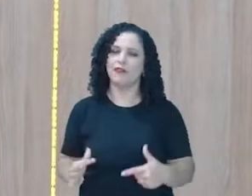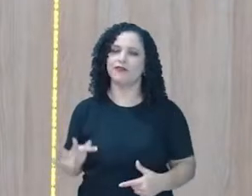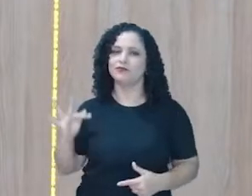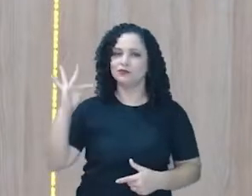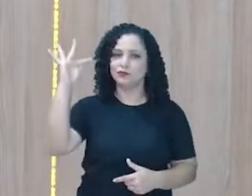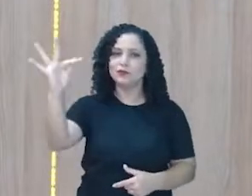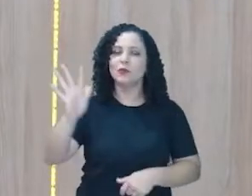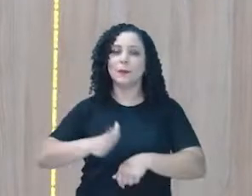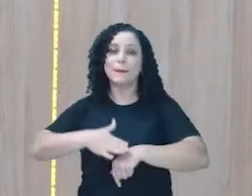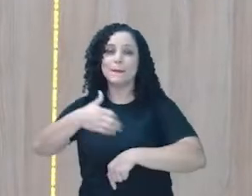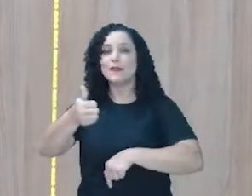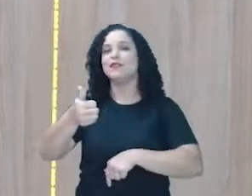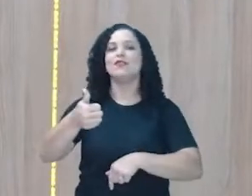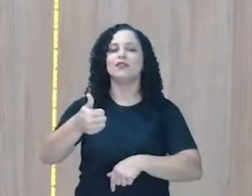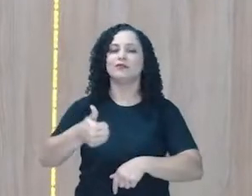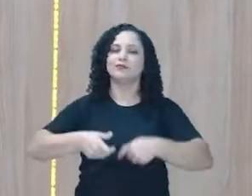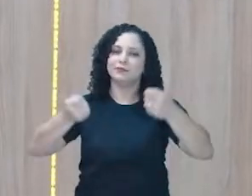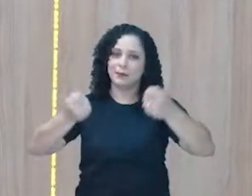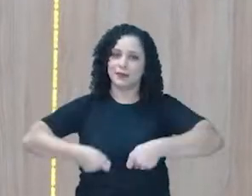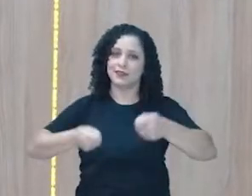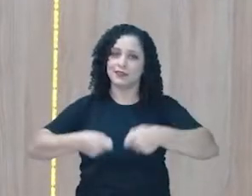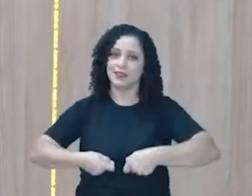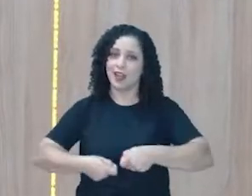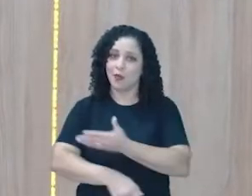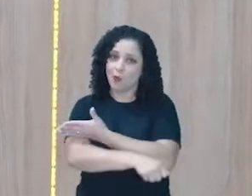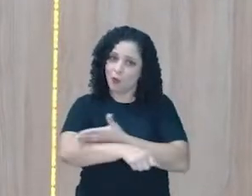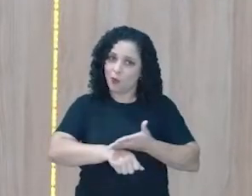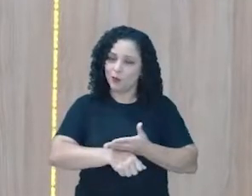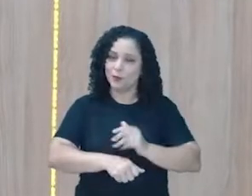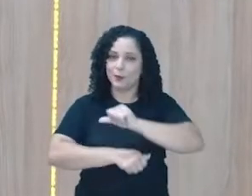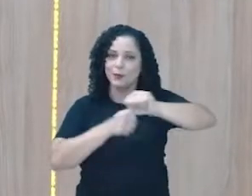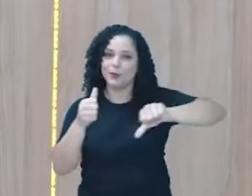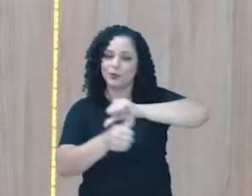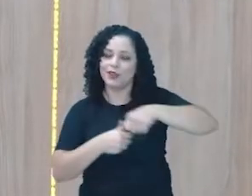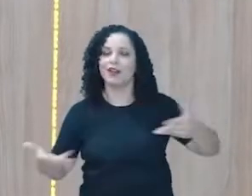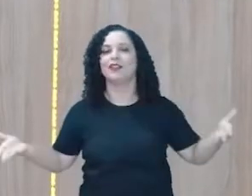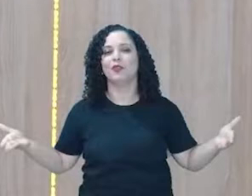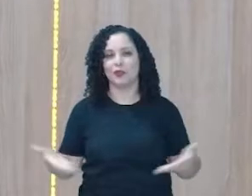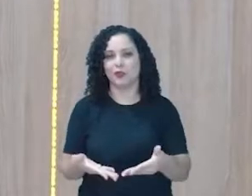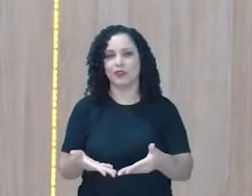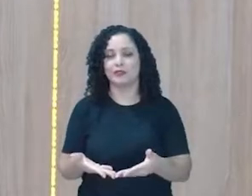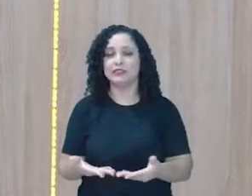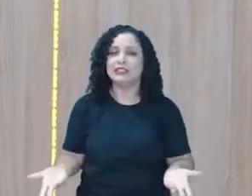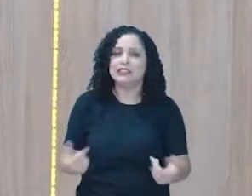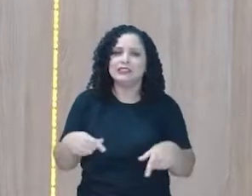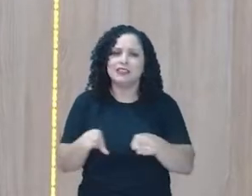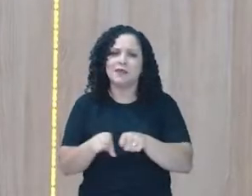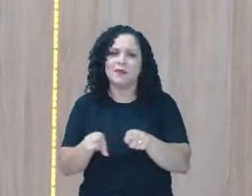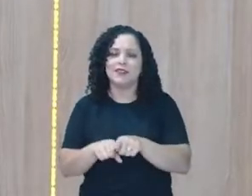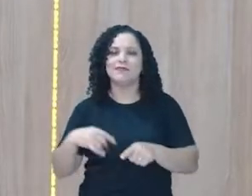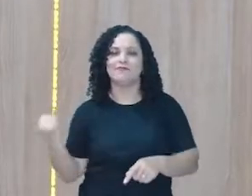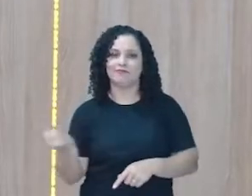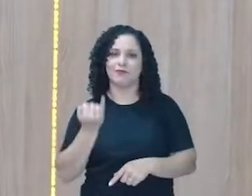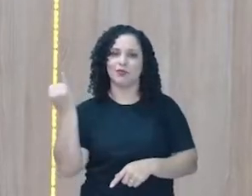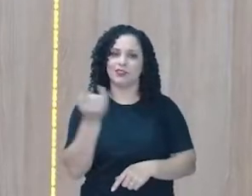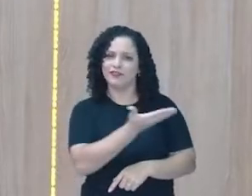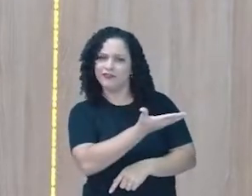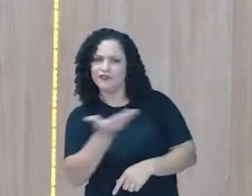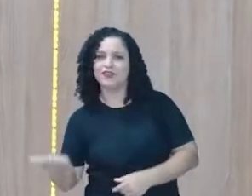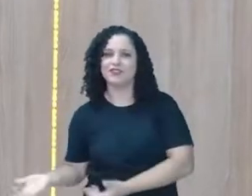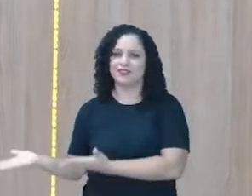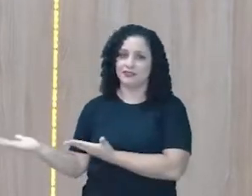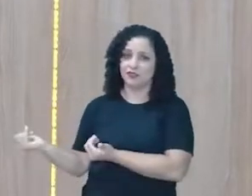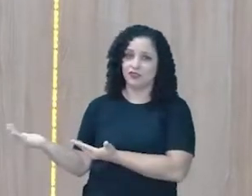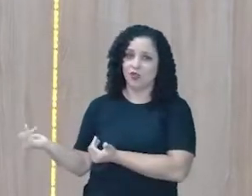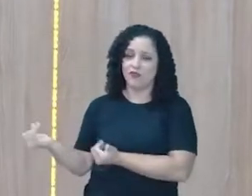futuro melhor, então é preciso que a gente já mude nossas atitudes. Fora que também, gente, é importante, vocês que são